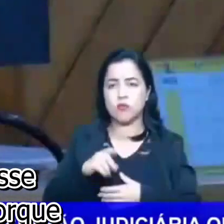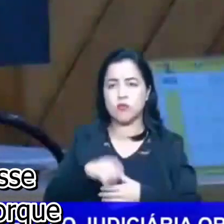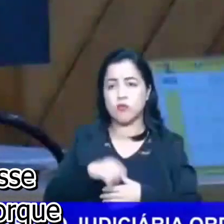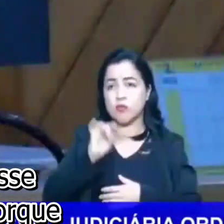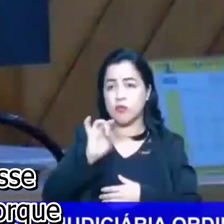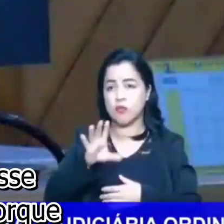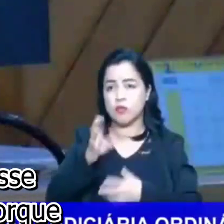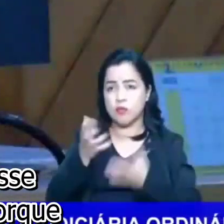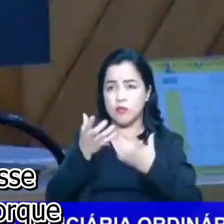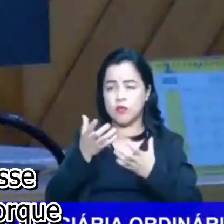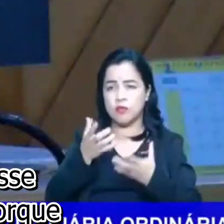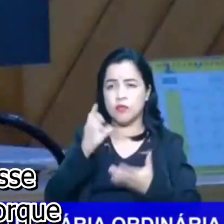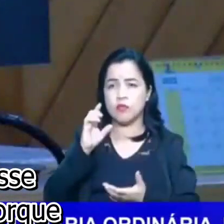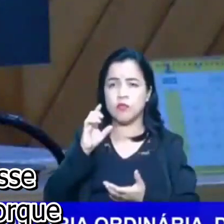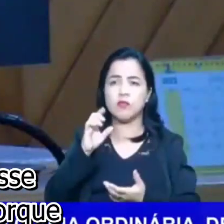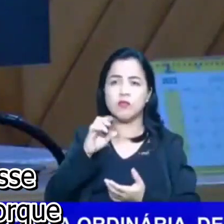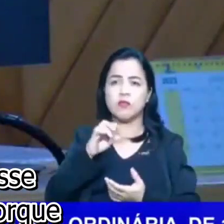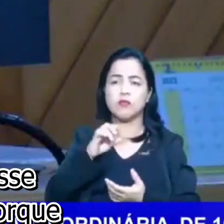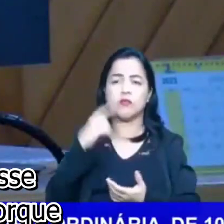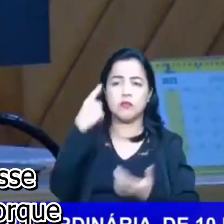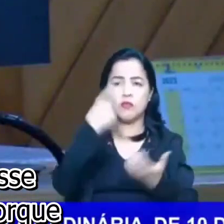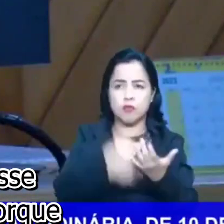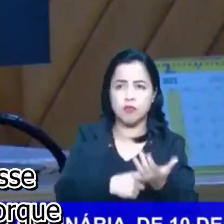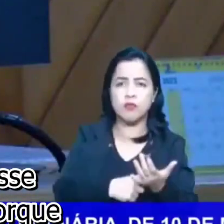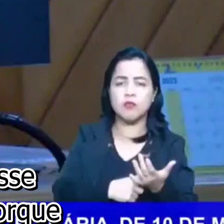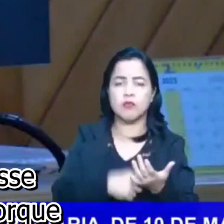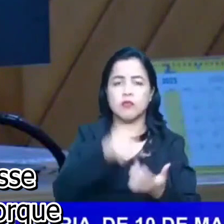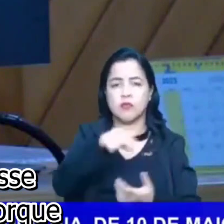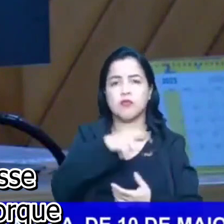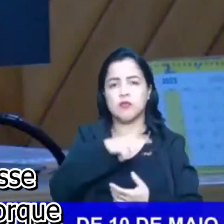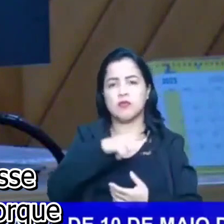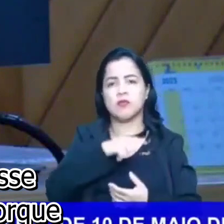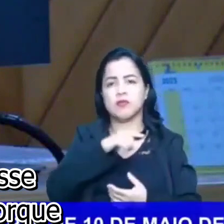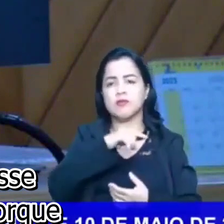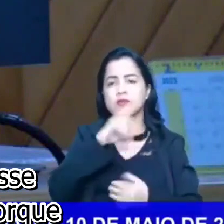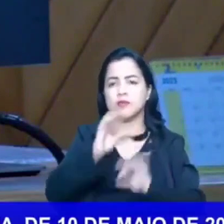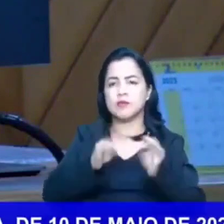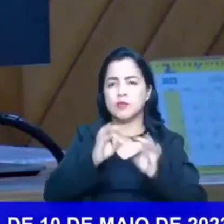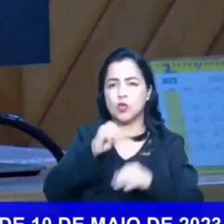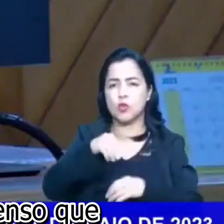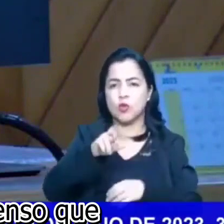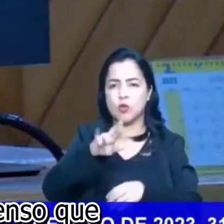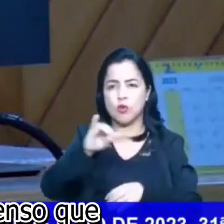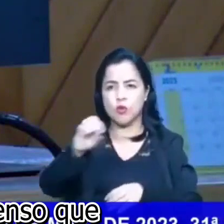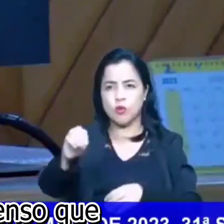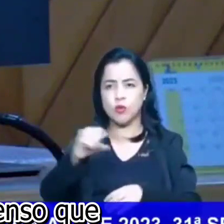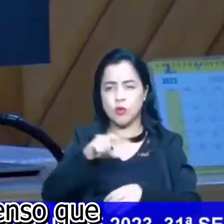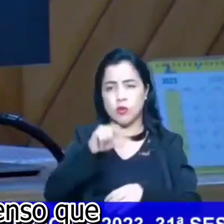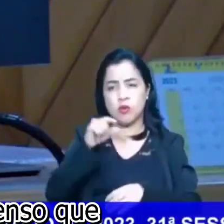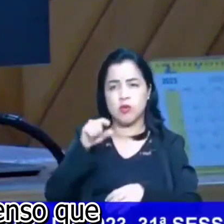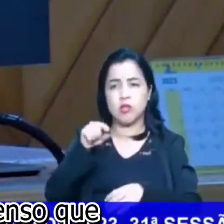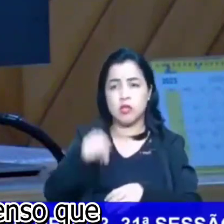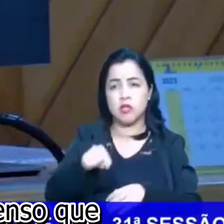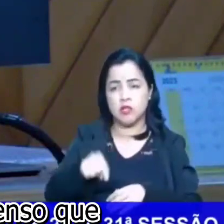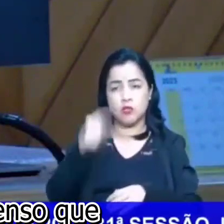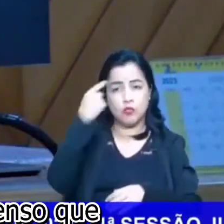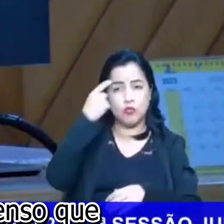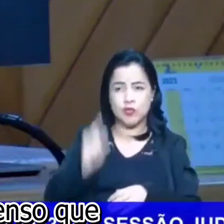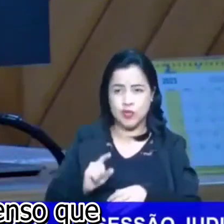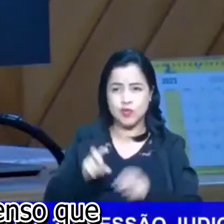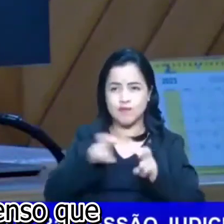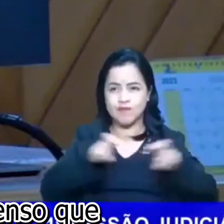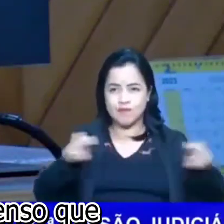quero confirmar, então, esse precedente do juiz Mário Franco Júnior, porque aqui não sei se os colegas